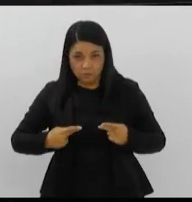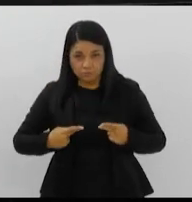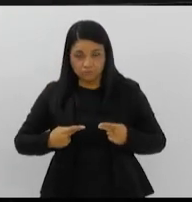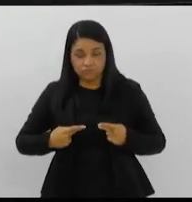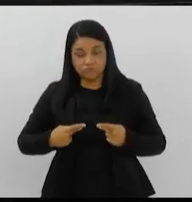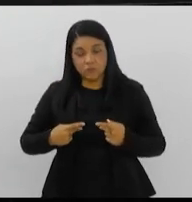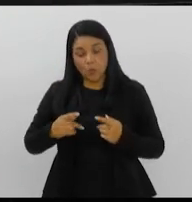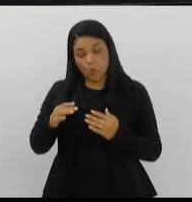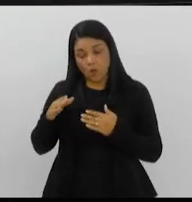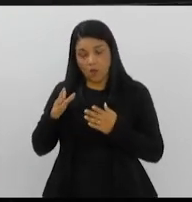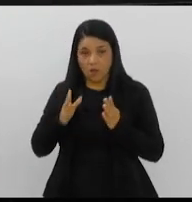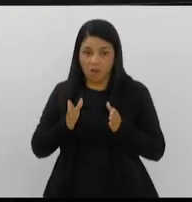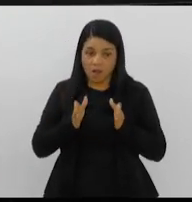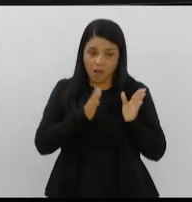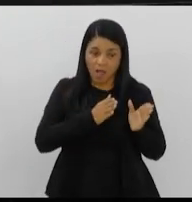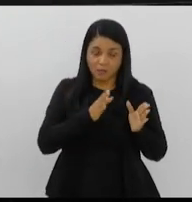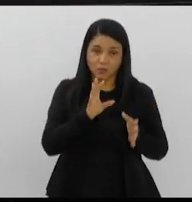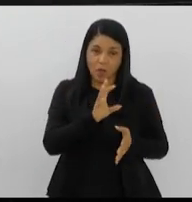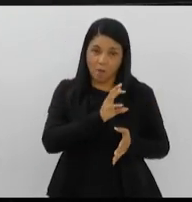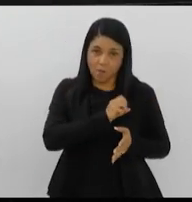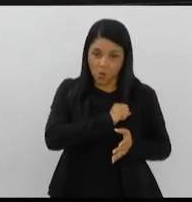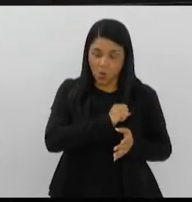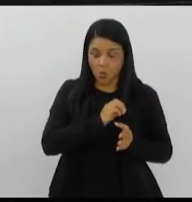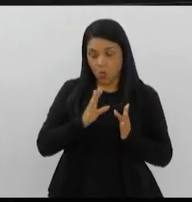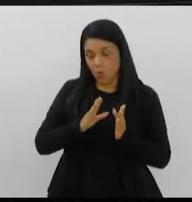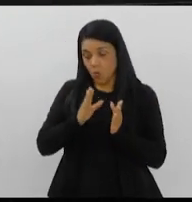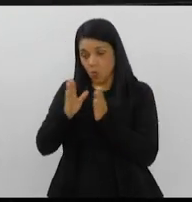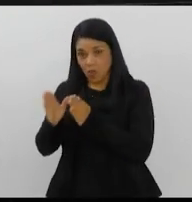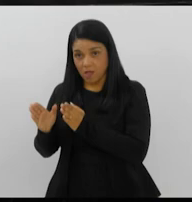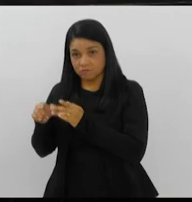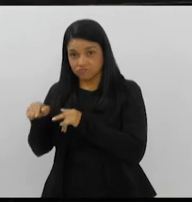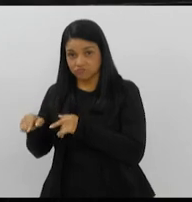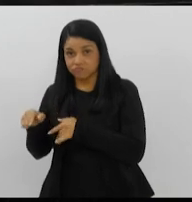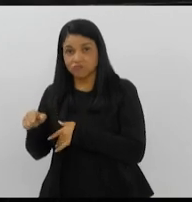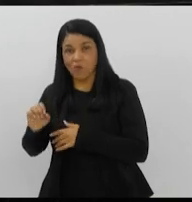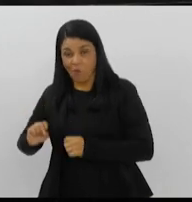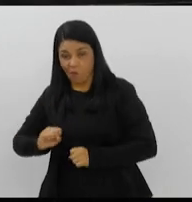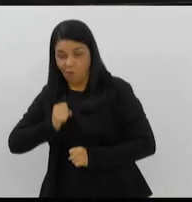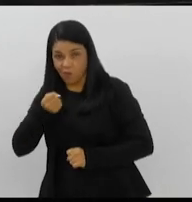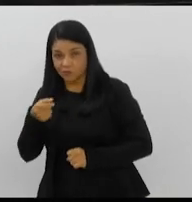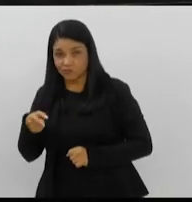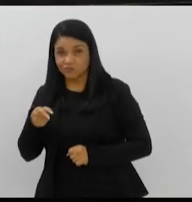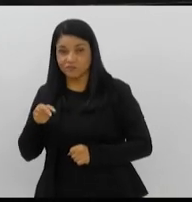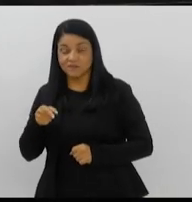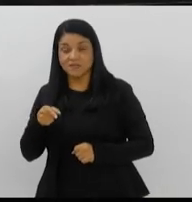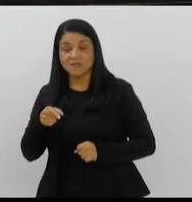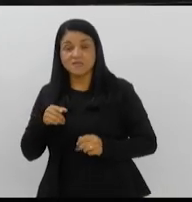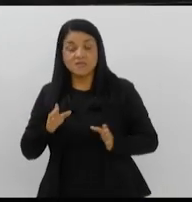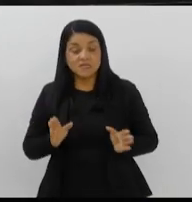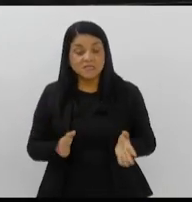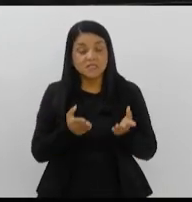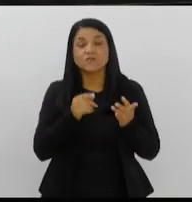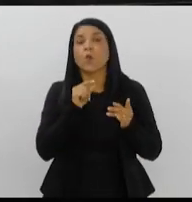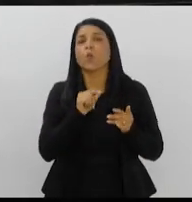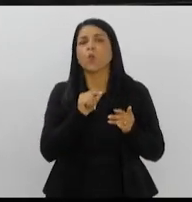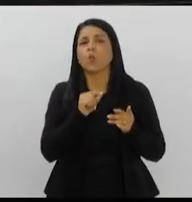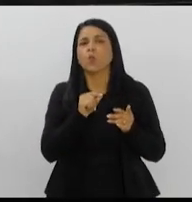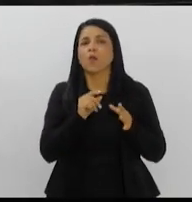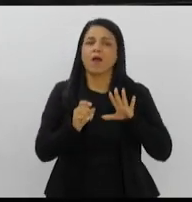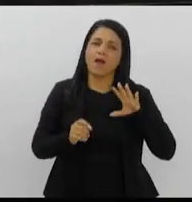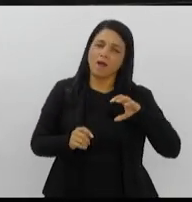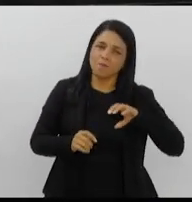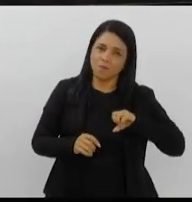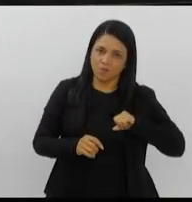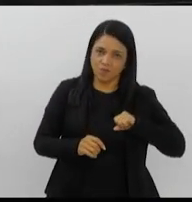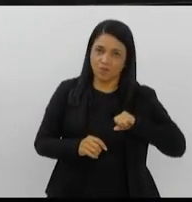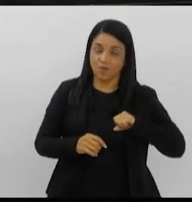lado que é amor e outro que é ódio. O que a gente deve incentivar é o lado do amor. Afinal,